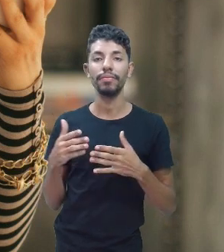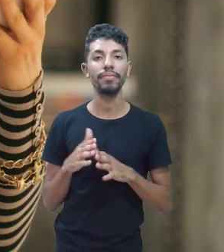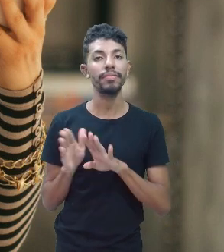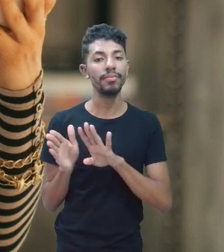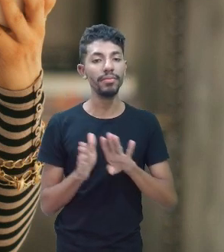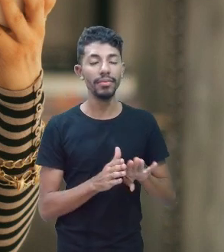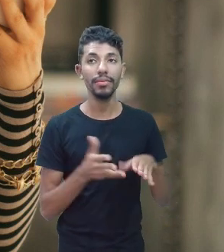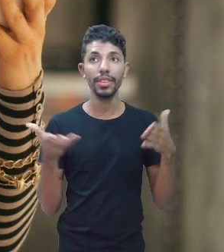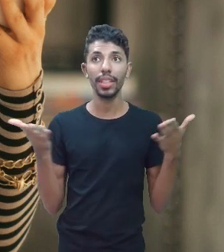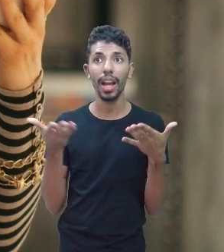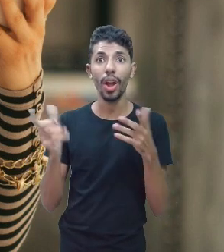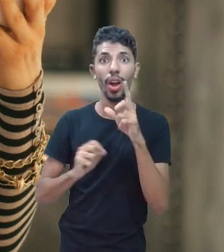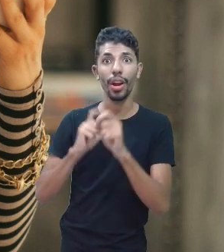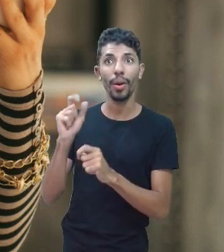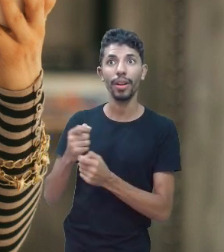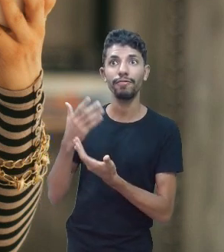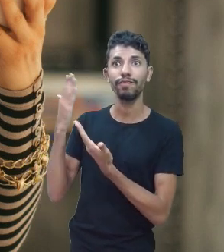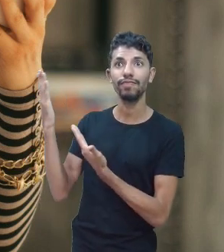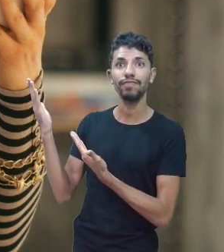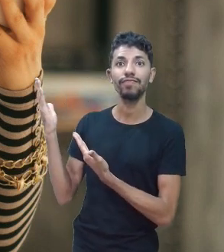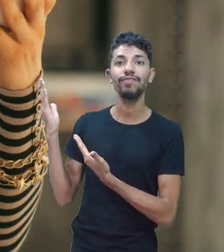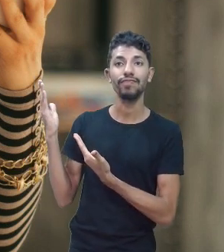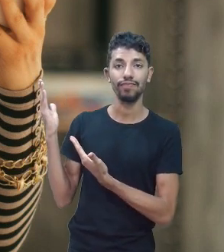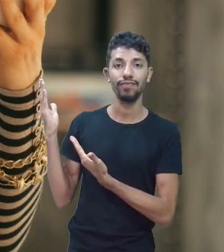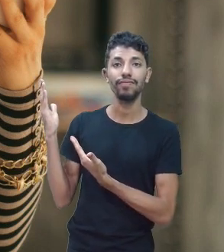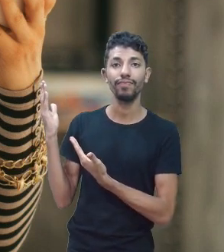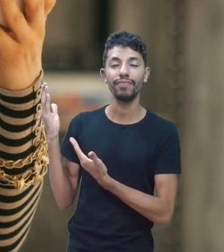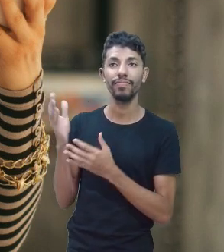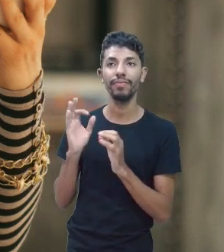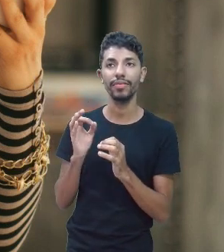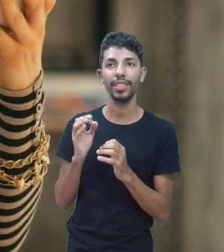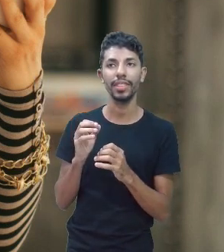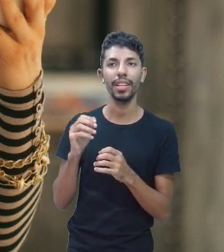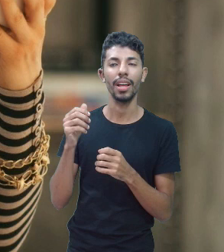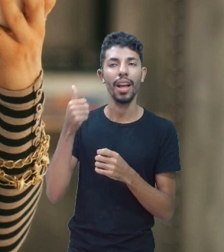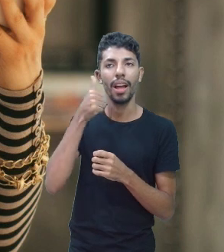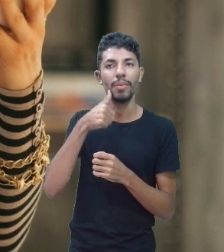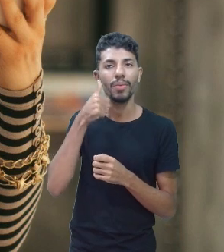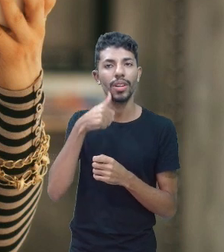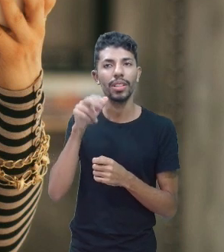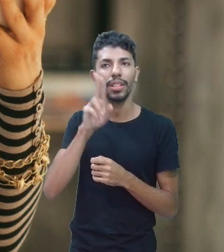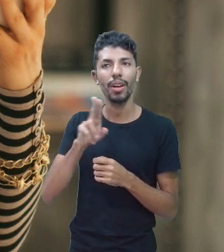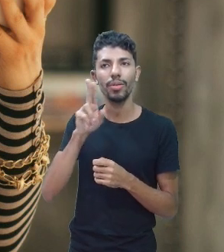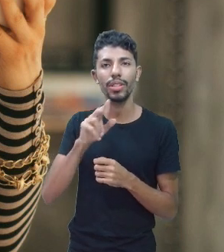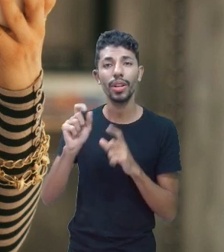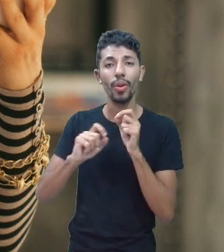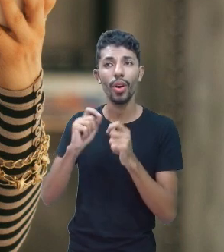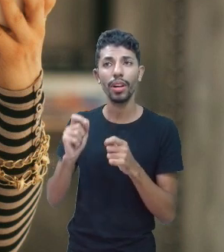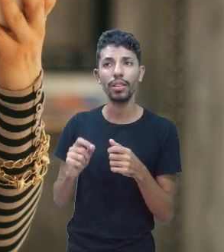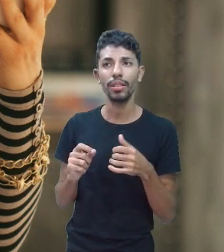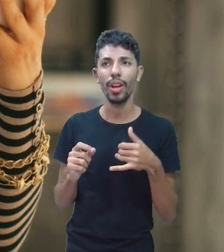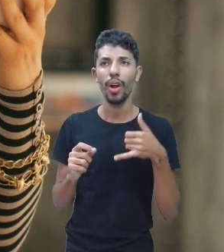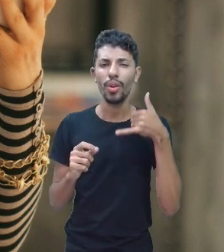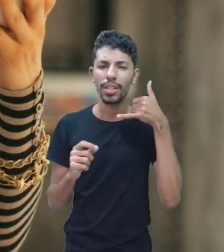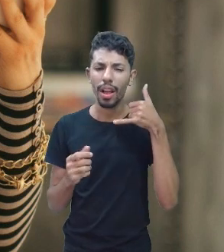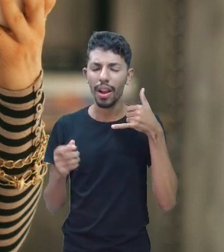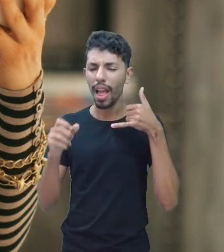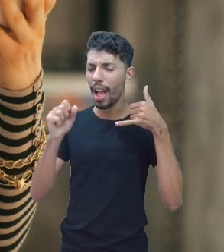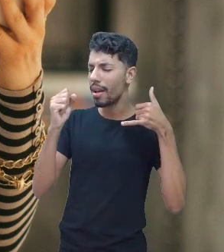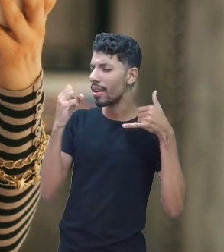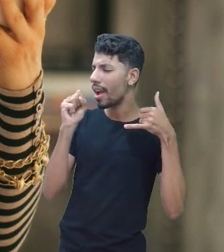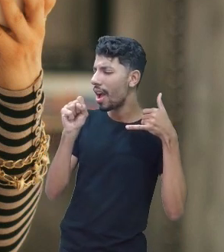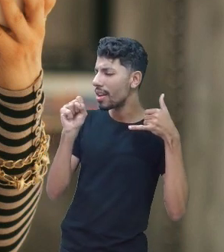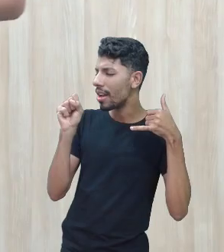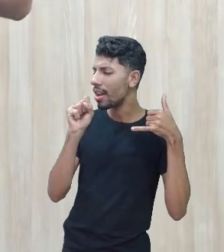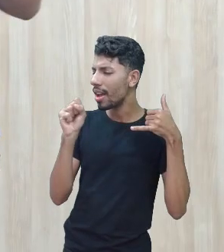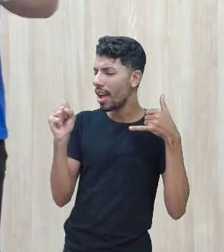está com karaokê, ó, está com o celular, com o microfone ali, ela está colocando a música, de repente olhando a